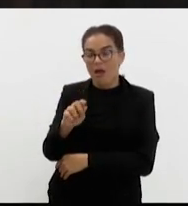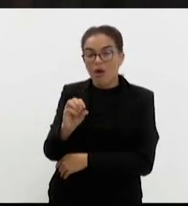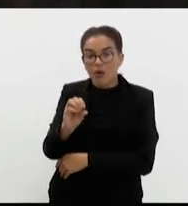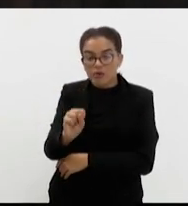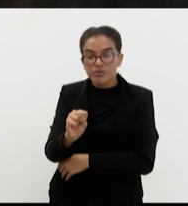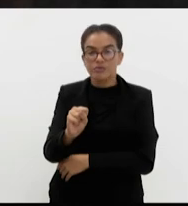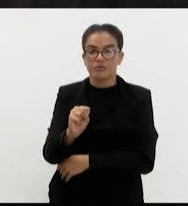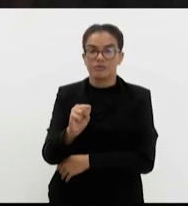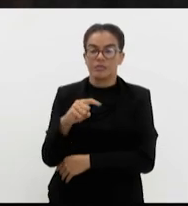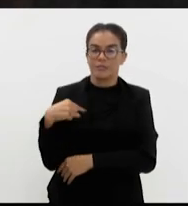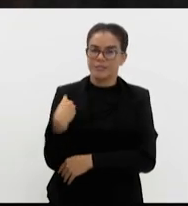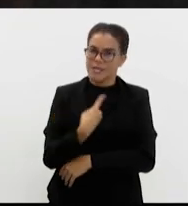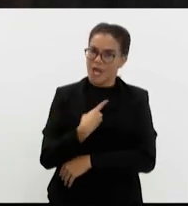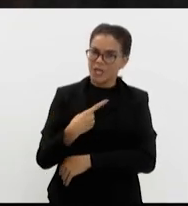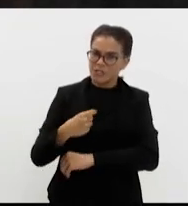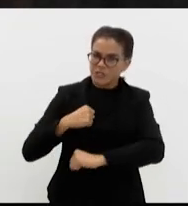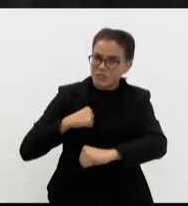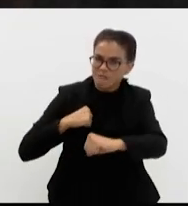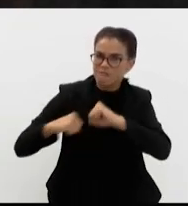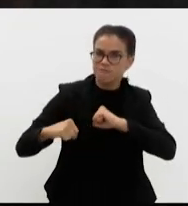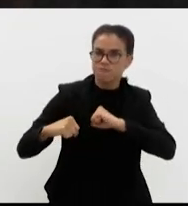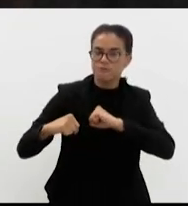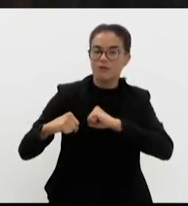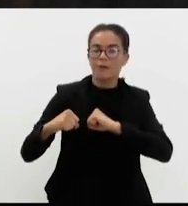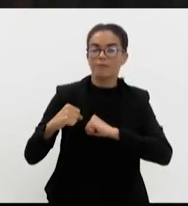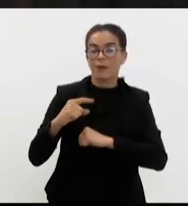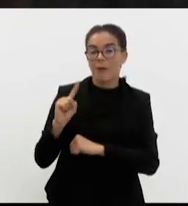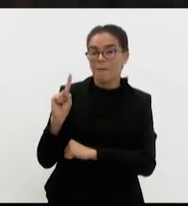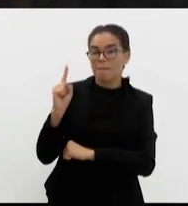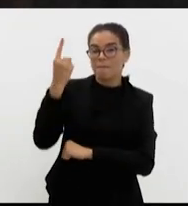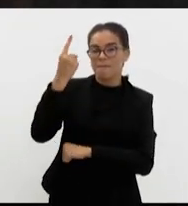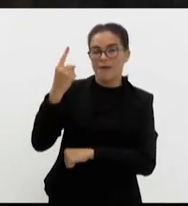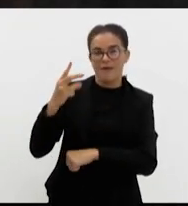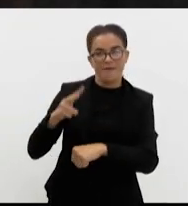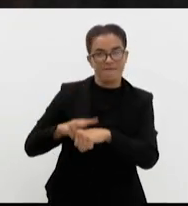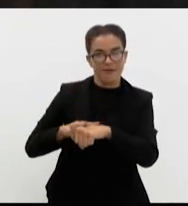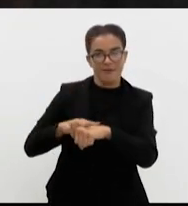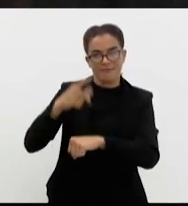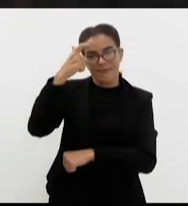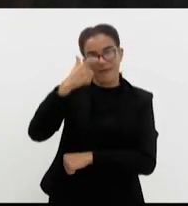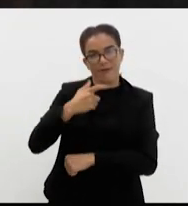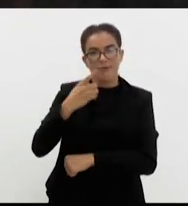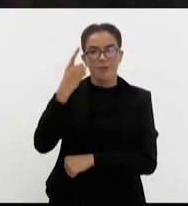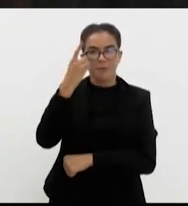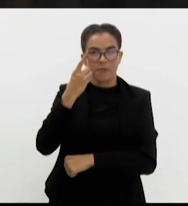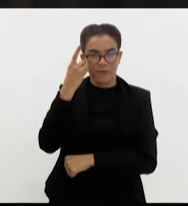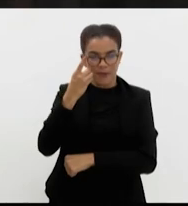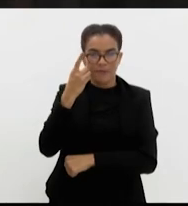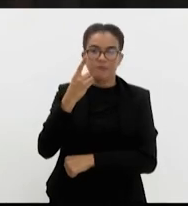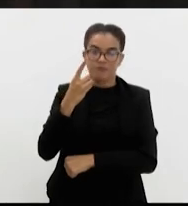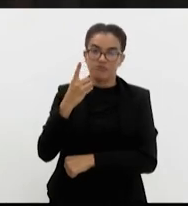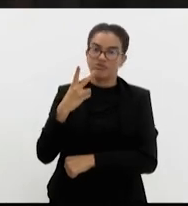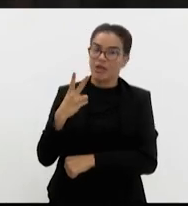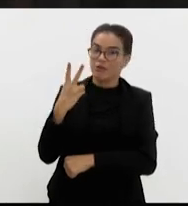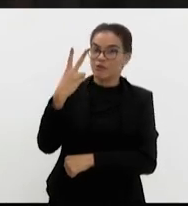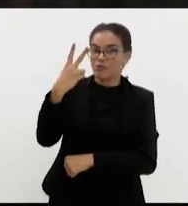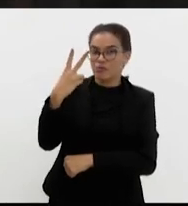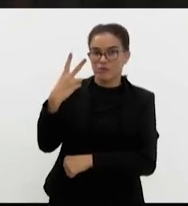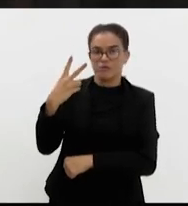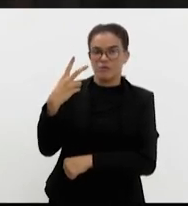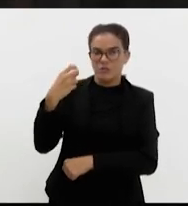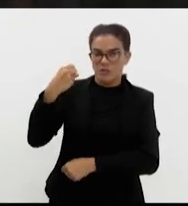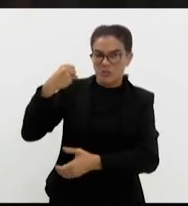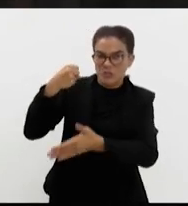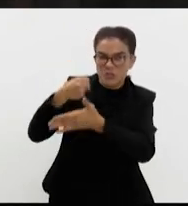eh uma briga em relação a isso desde o meu primeiro mandato de Deputado eh são duas lutas que eu tenho